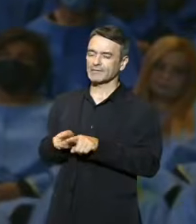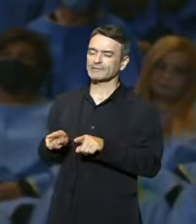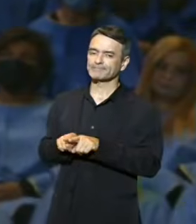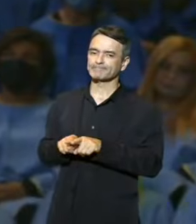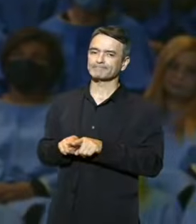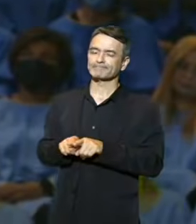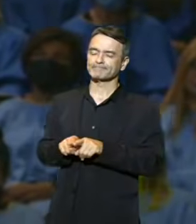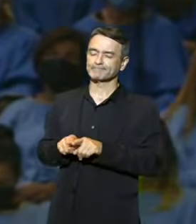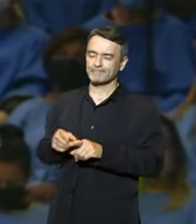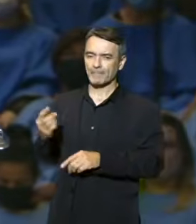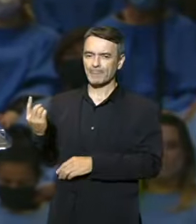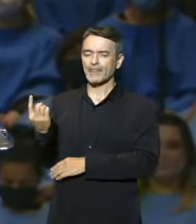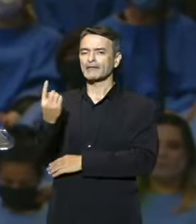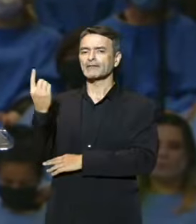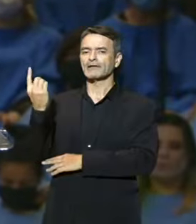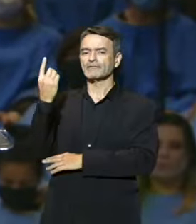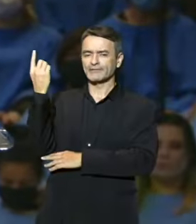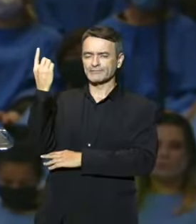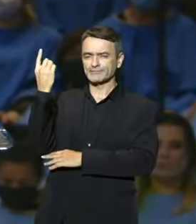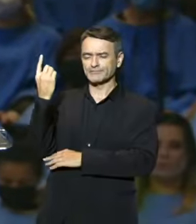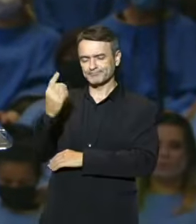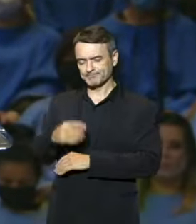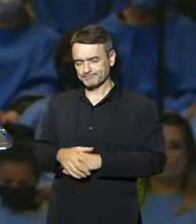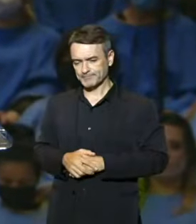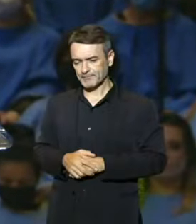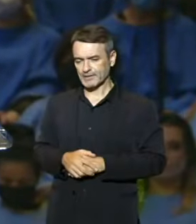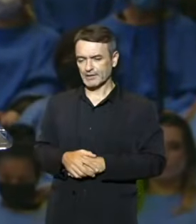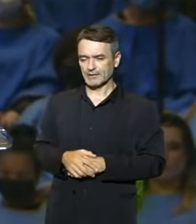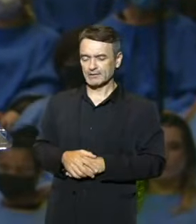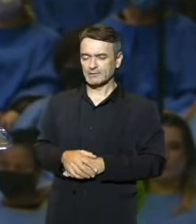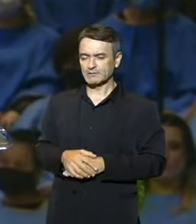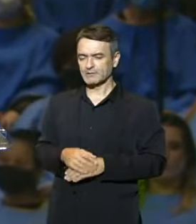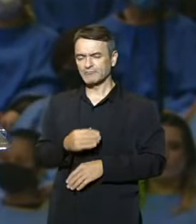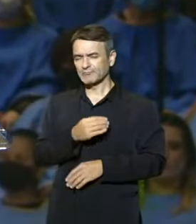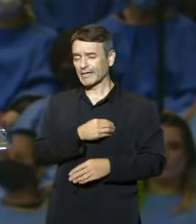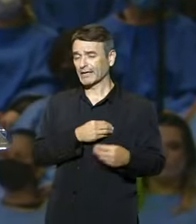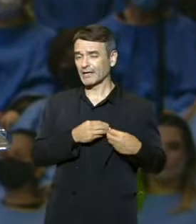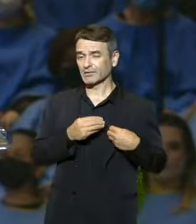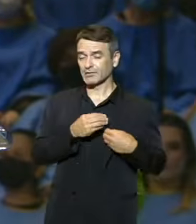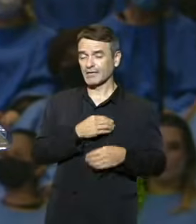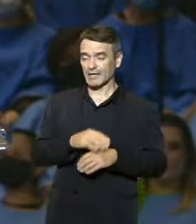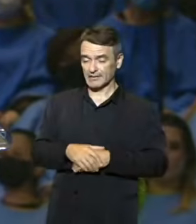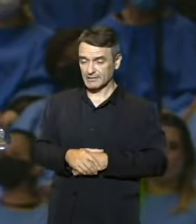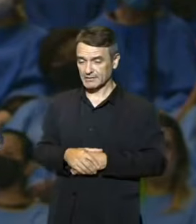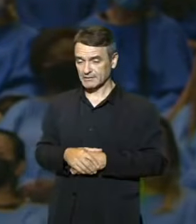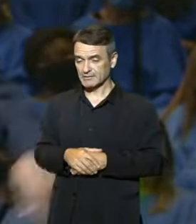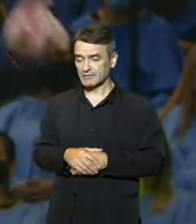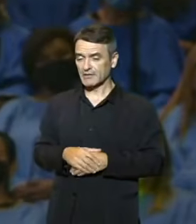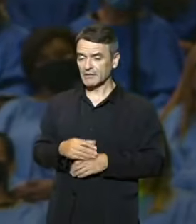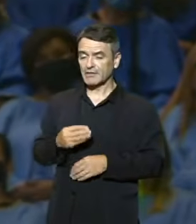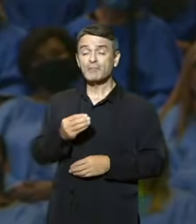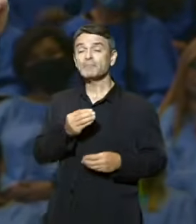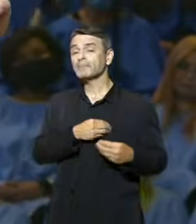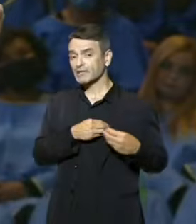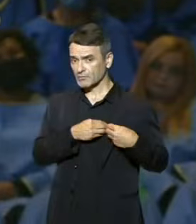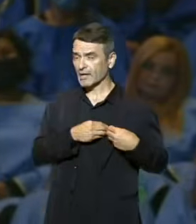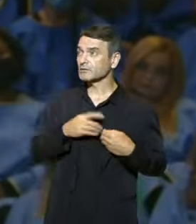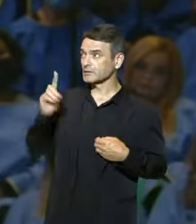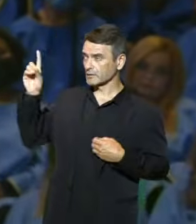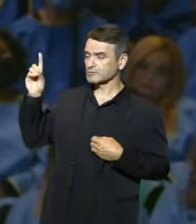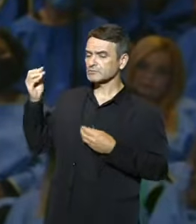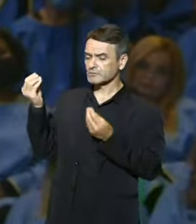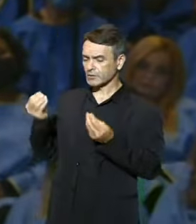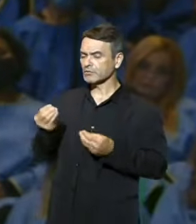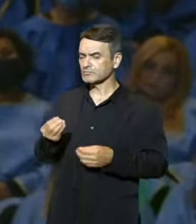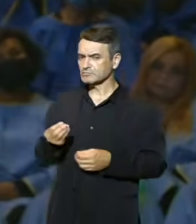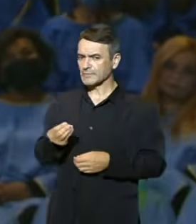Davi, quando cometeu o pecado, foi perdoado por Deus, mas teve que lidar